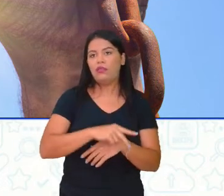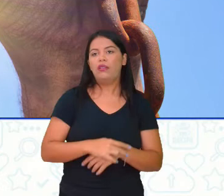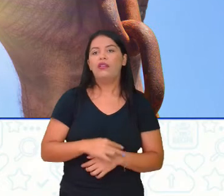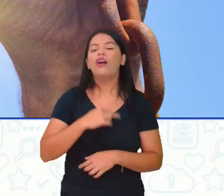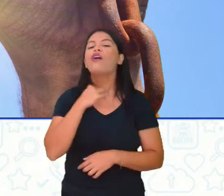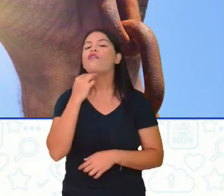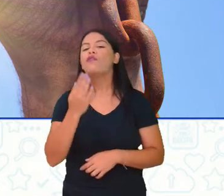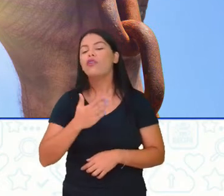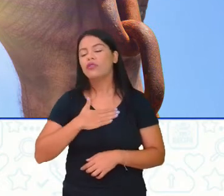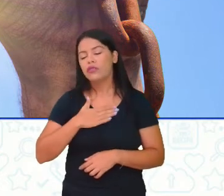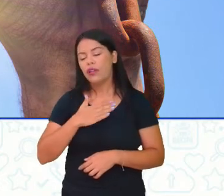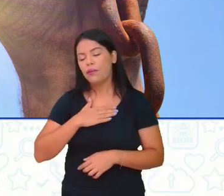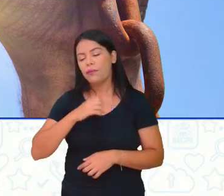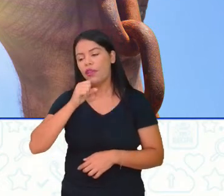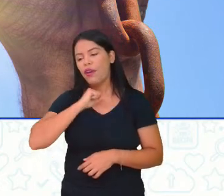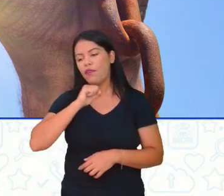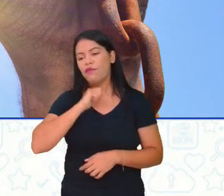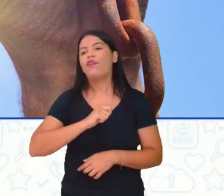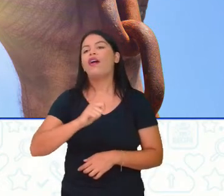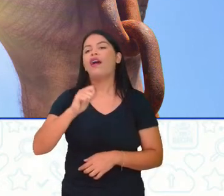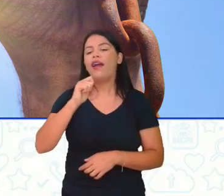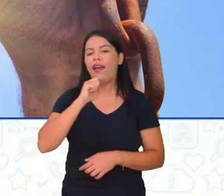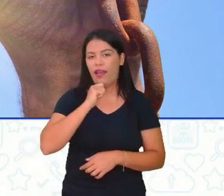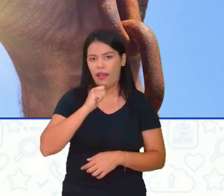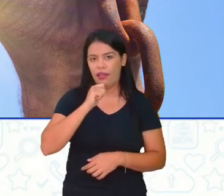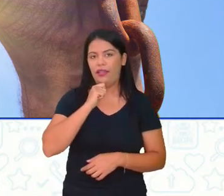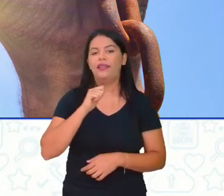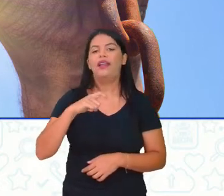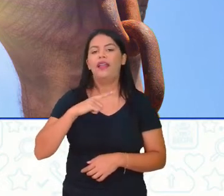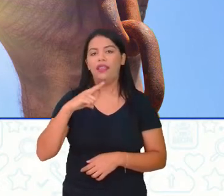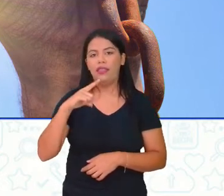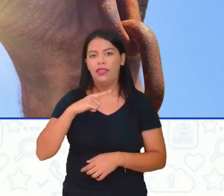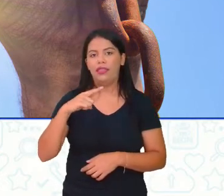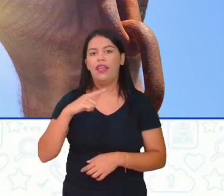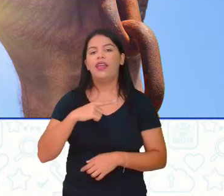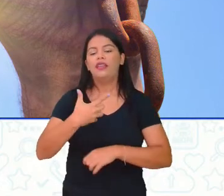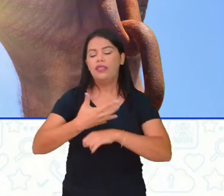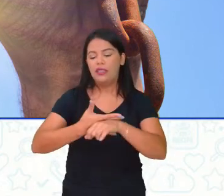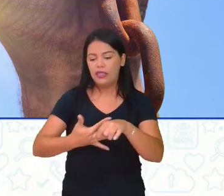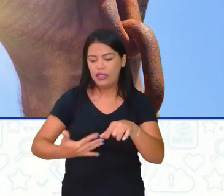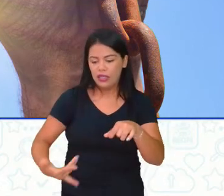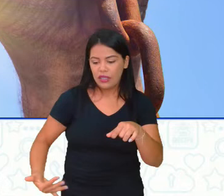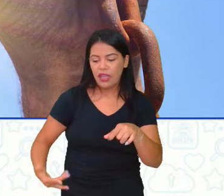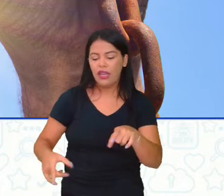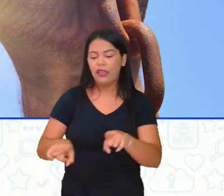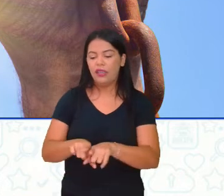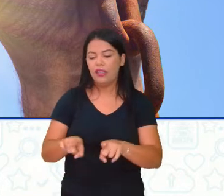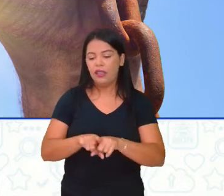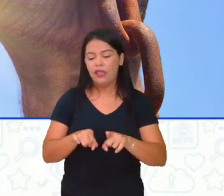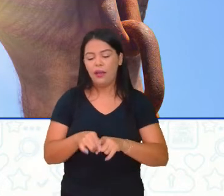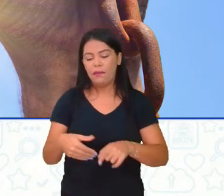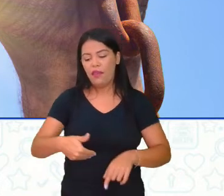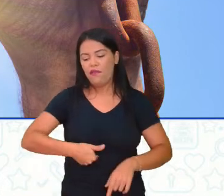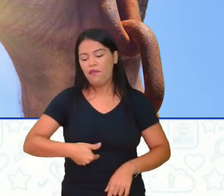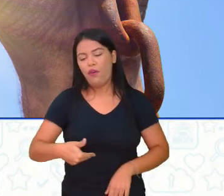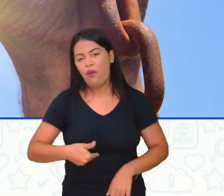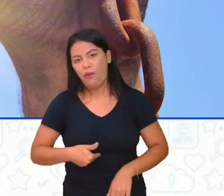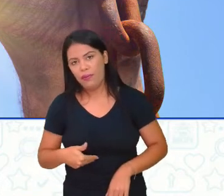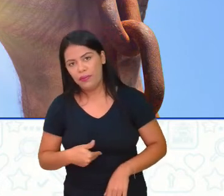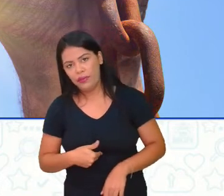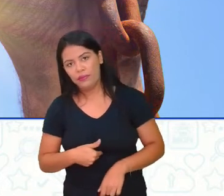perplexos com rimas de sangue e fome. E aí eu gostaria de trazer para vocês aí